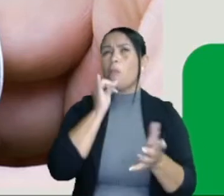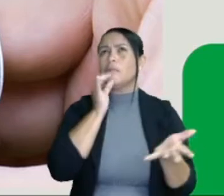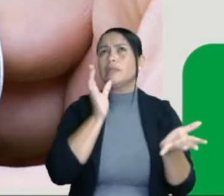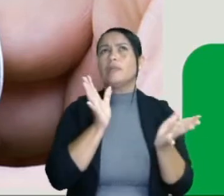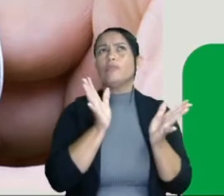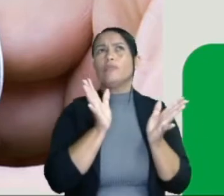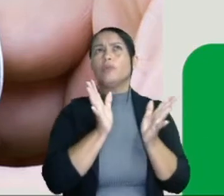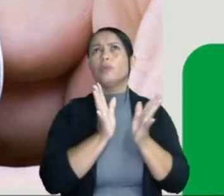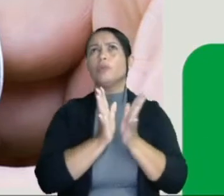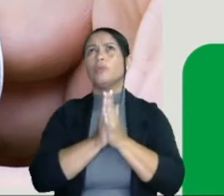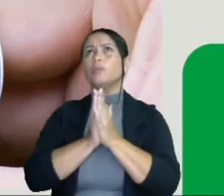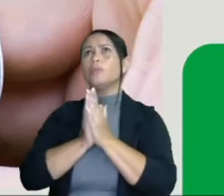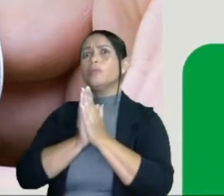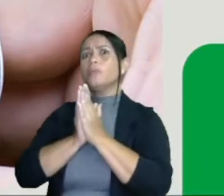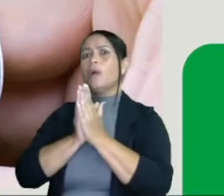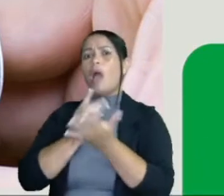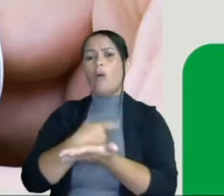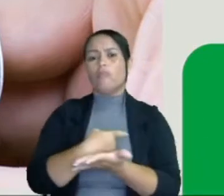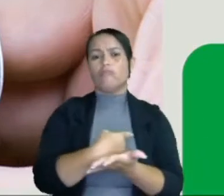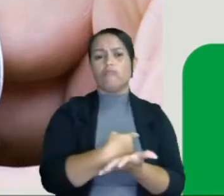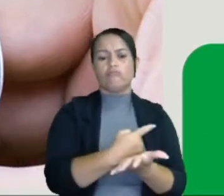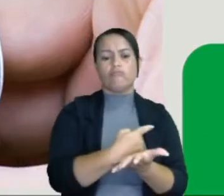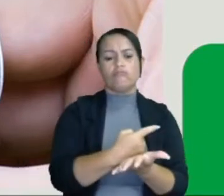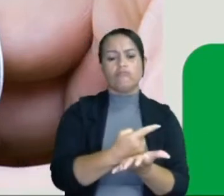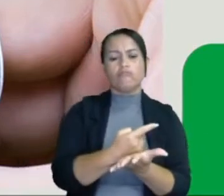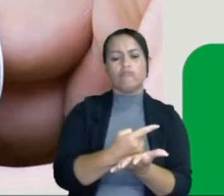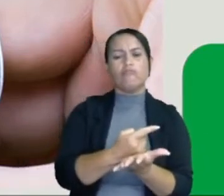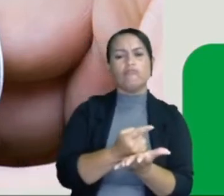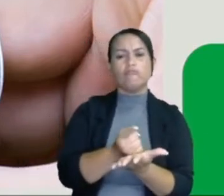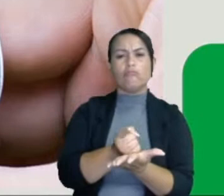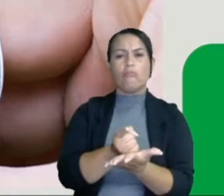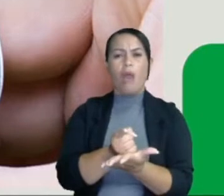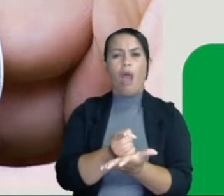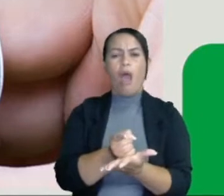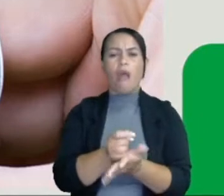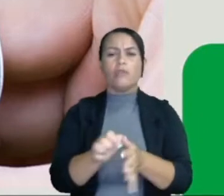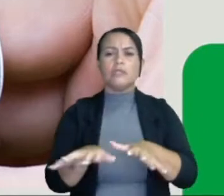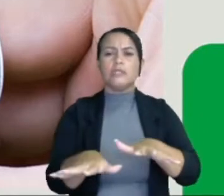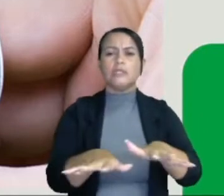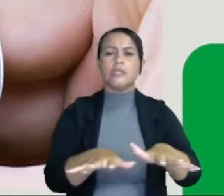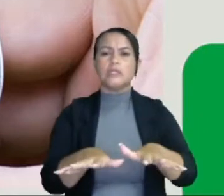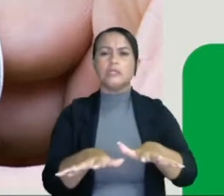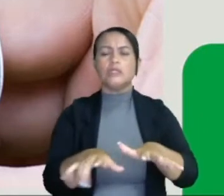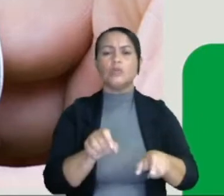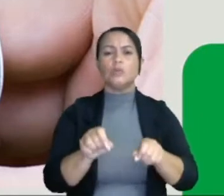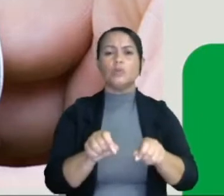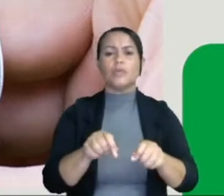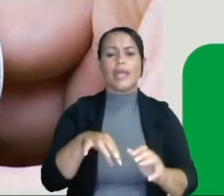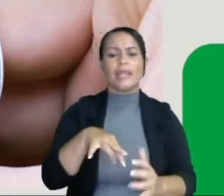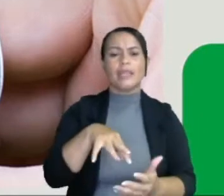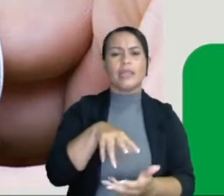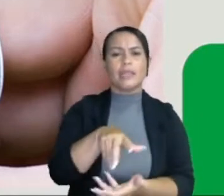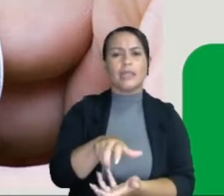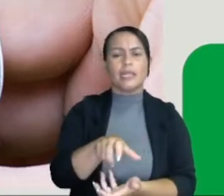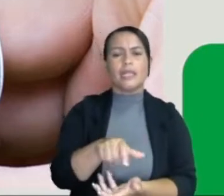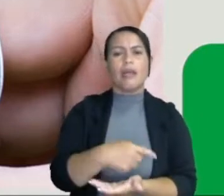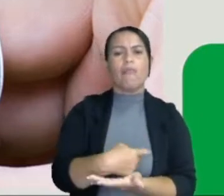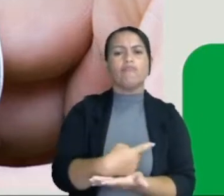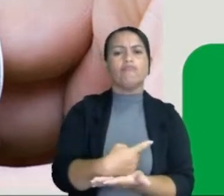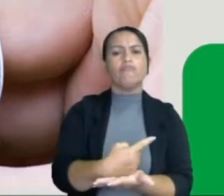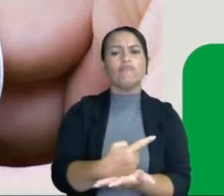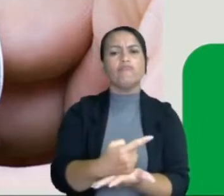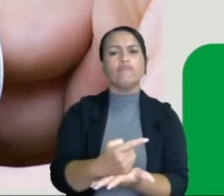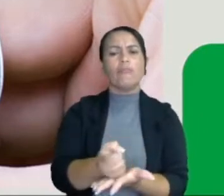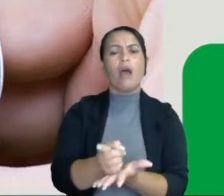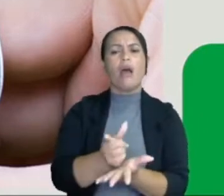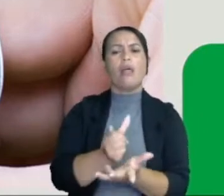dizer, ela vai ser atraída, né, exatamente para o polo magnético da Terra, e aí, consequentemente, você tem, né,